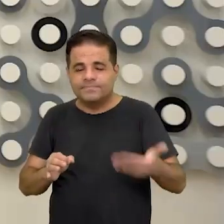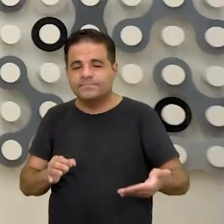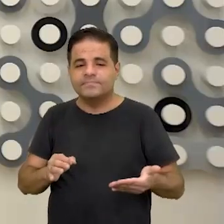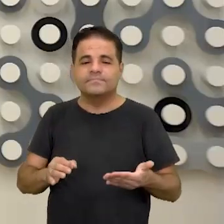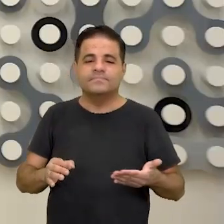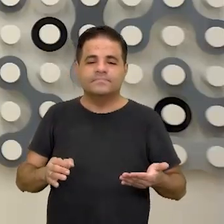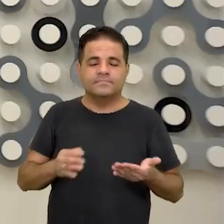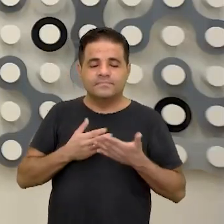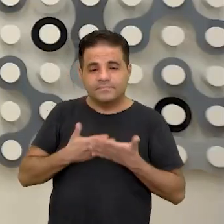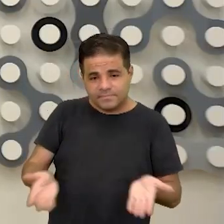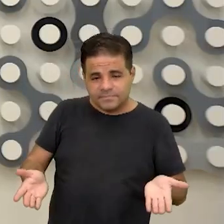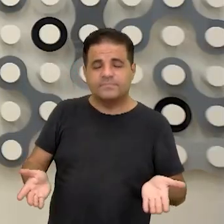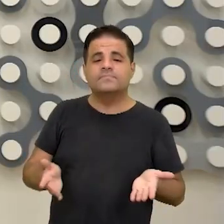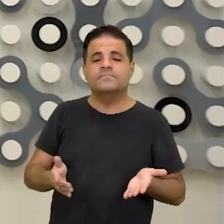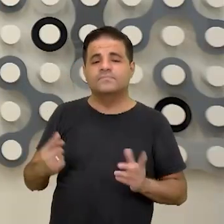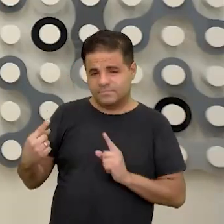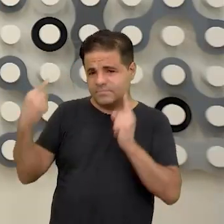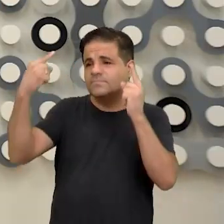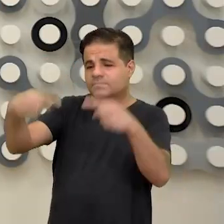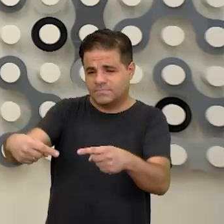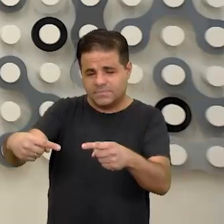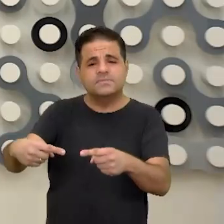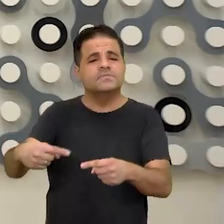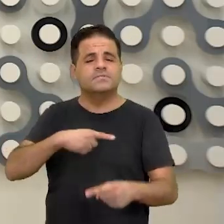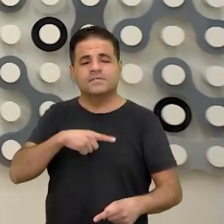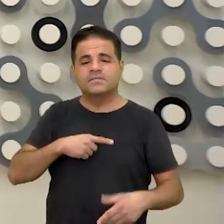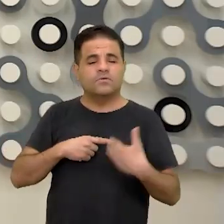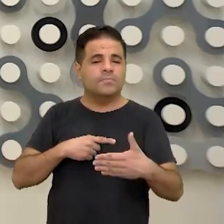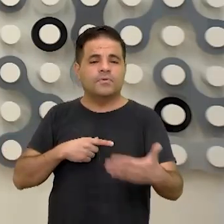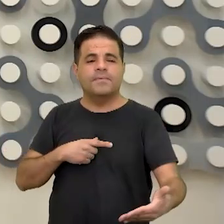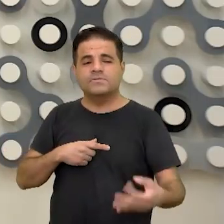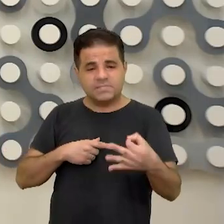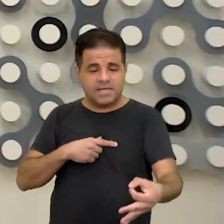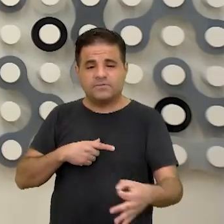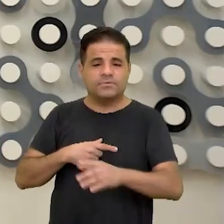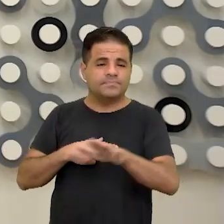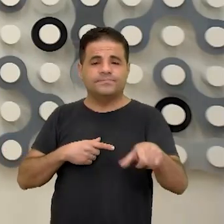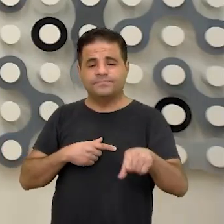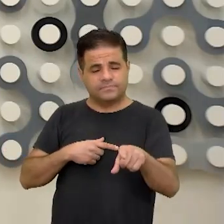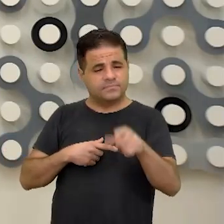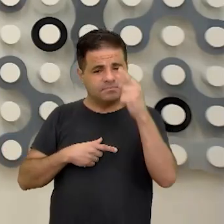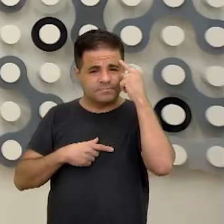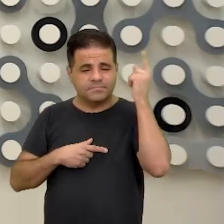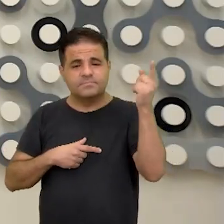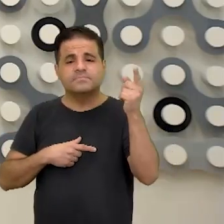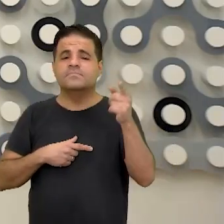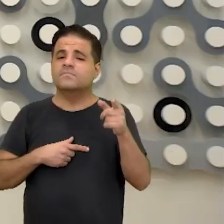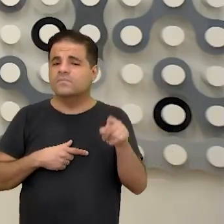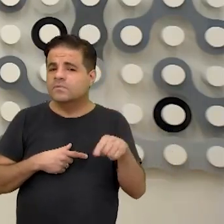fazer um desafio, né? Vamos dizer assim. Vocês, estudantes, professores que